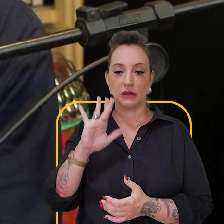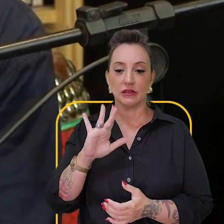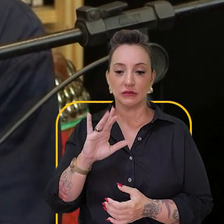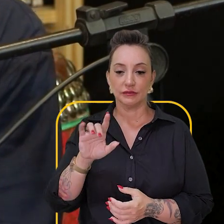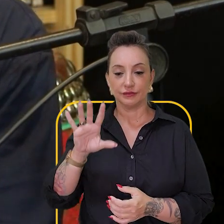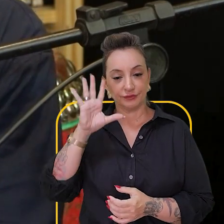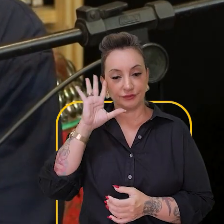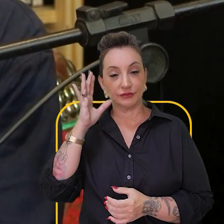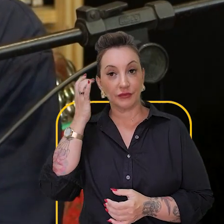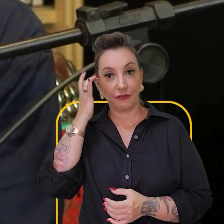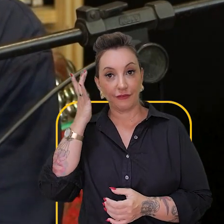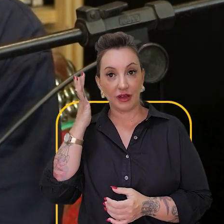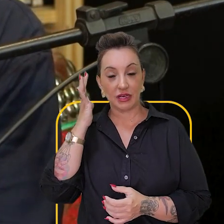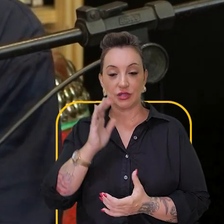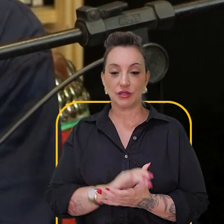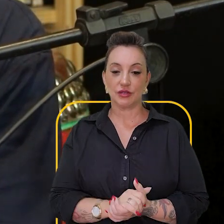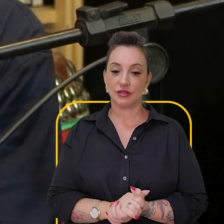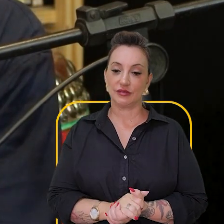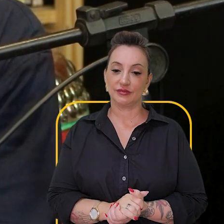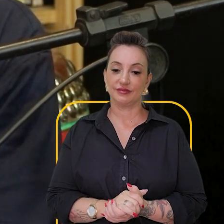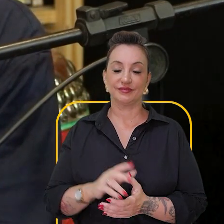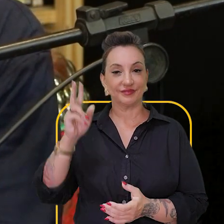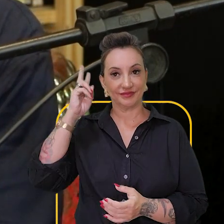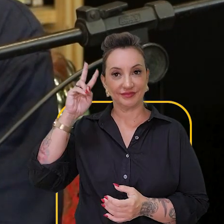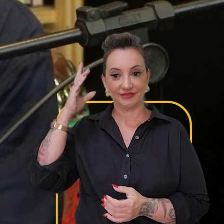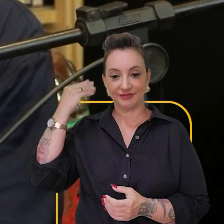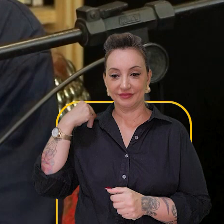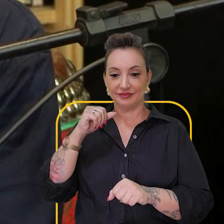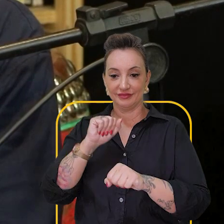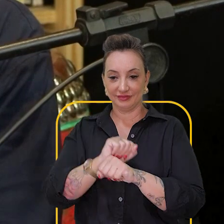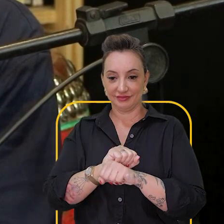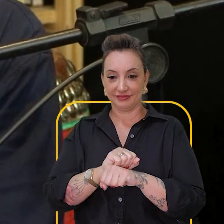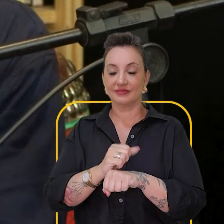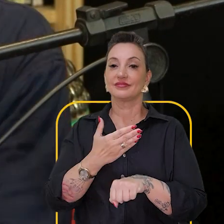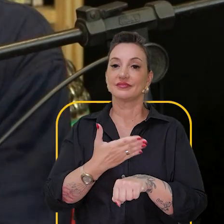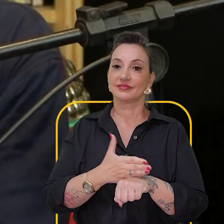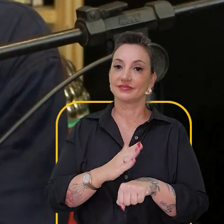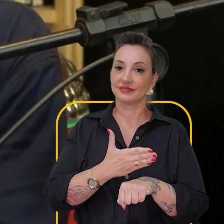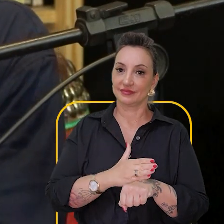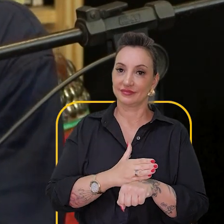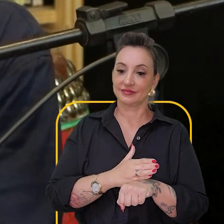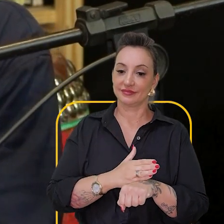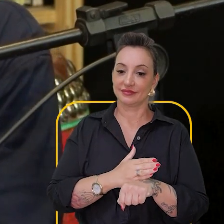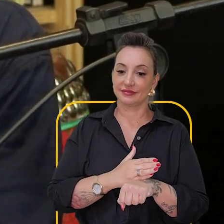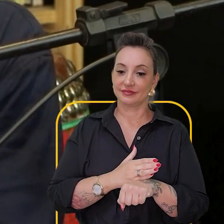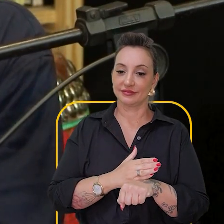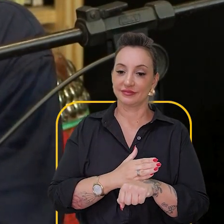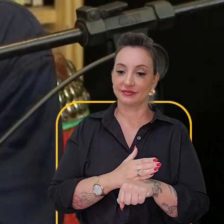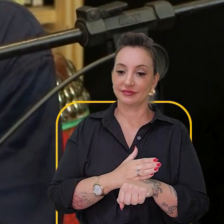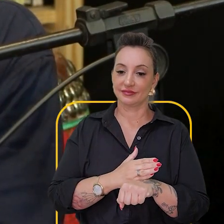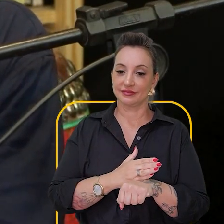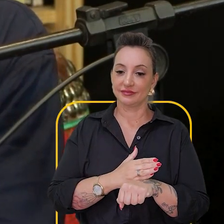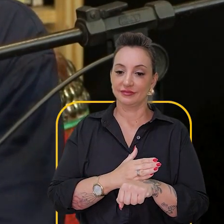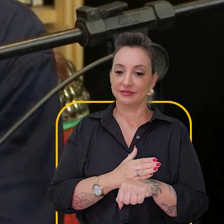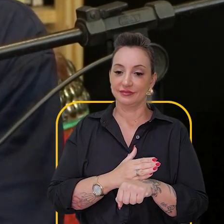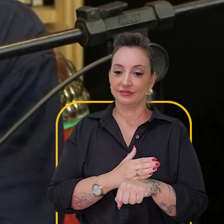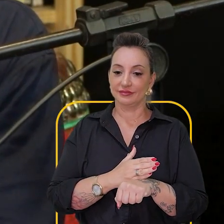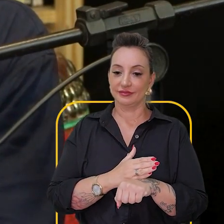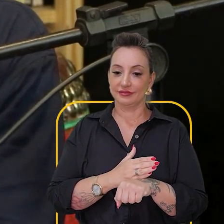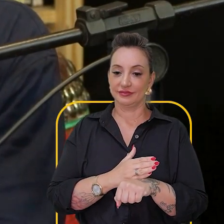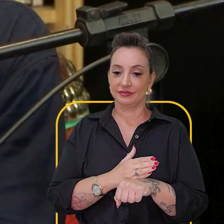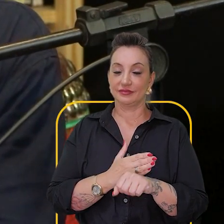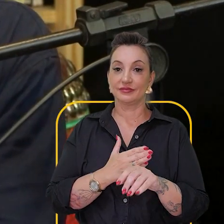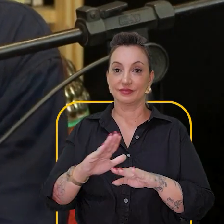dos 13 até os 202 23 cheguei a dar aula também foi difícil